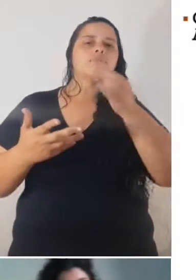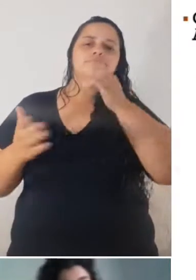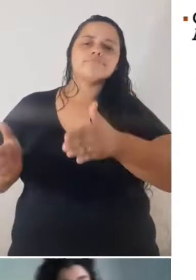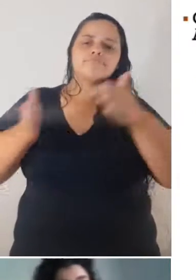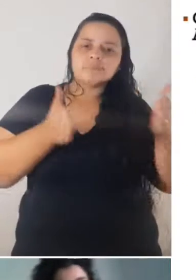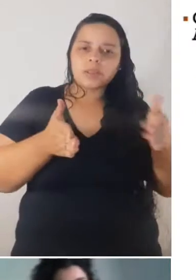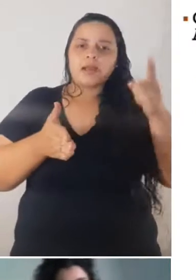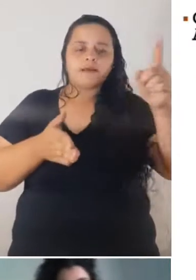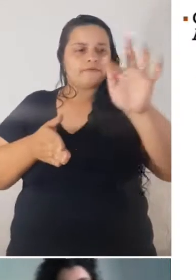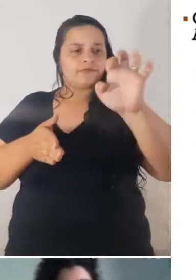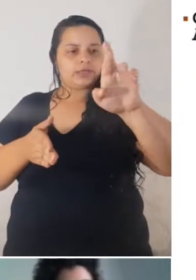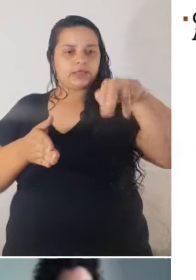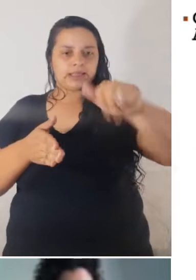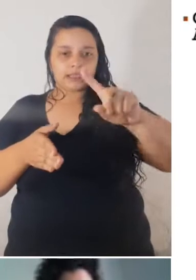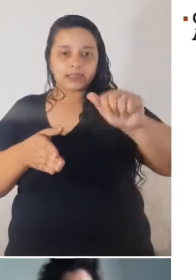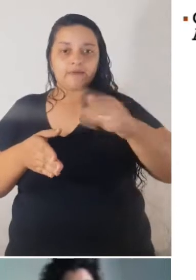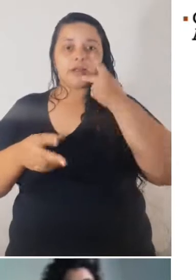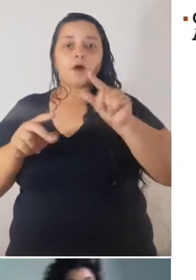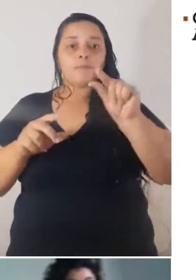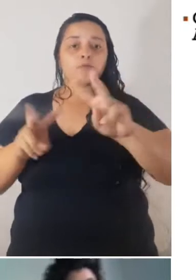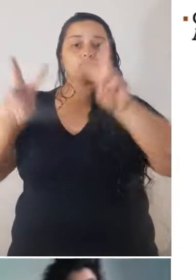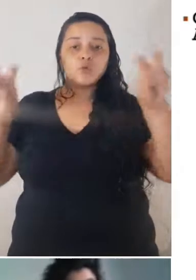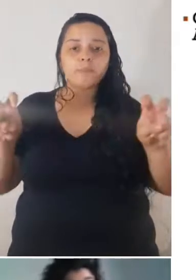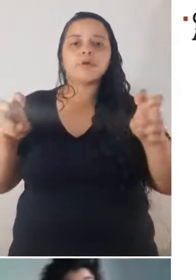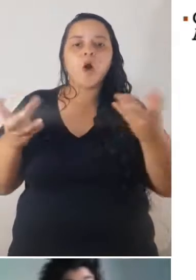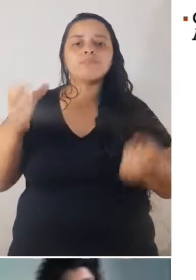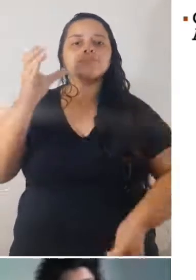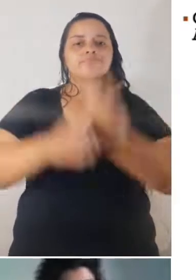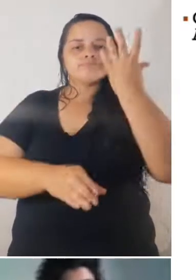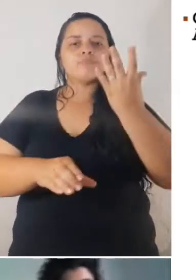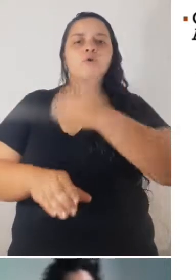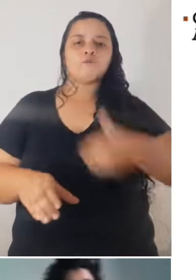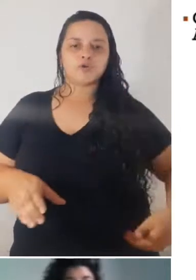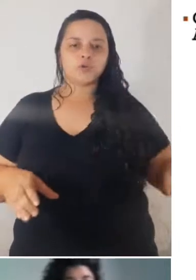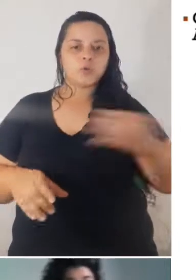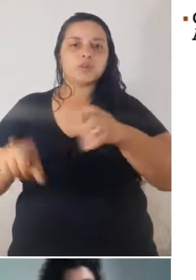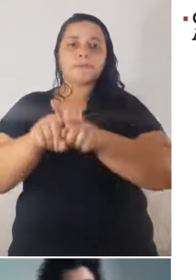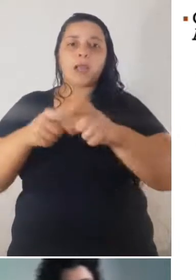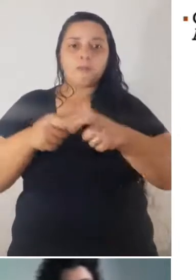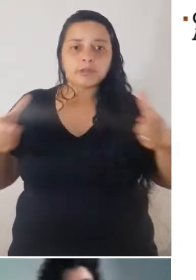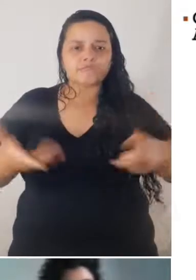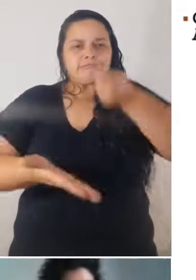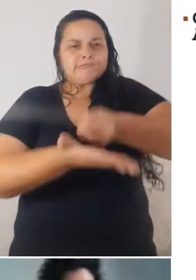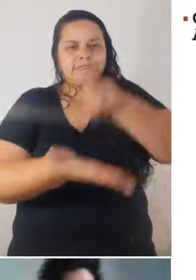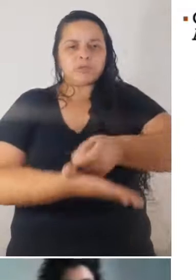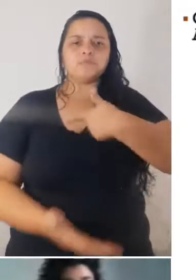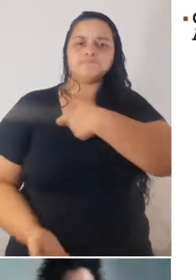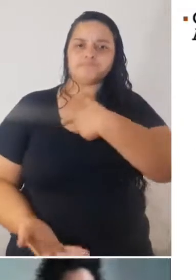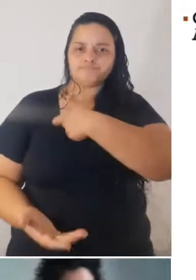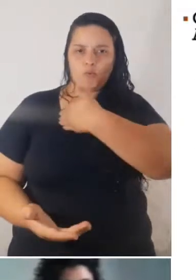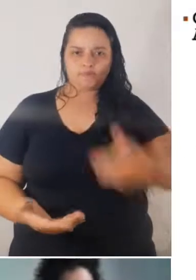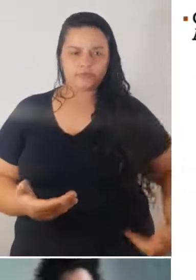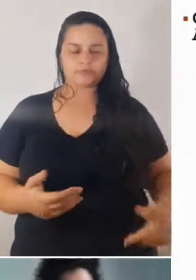para a Fernanda Barbosa comentar um pouquinho com vocês sobre a instituição do Estado Novo e esse aumento do autoritarismo